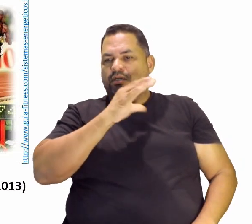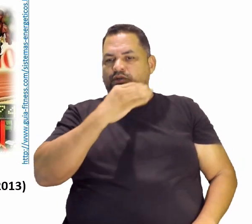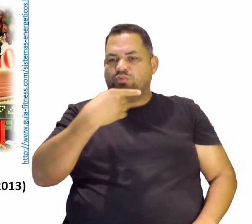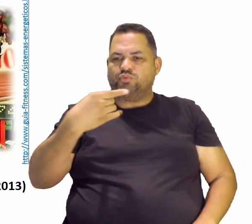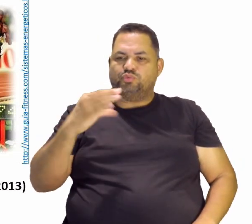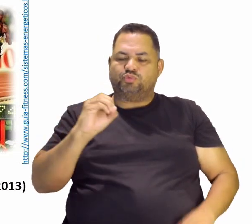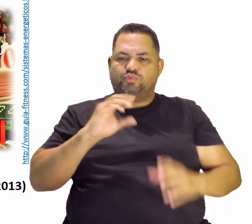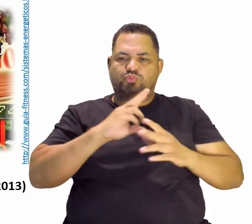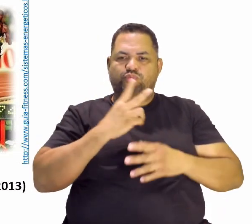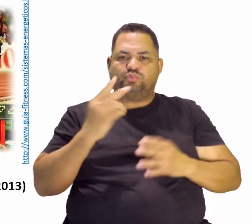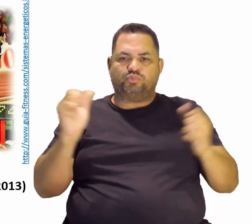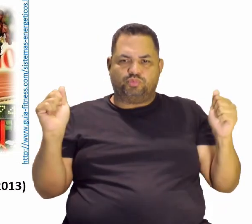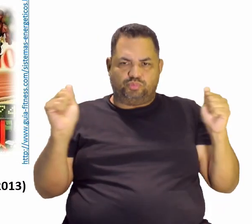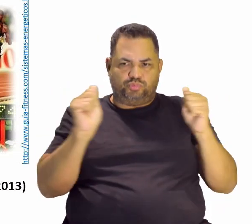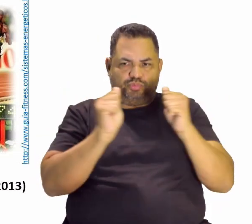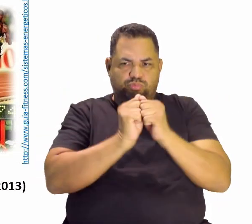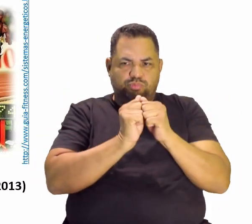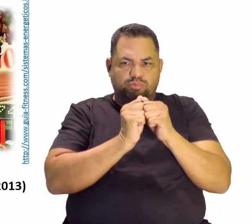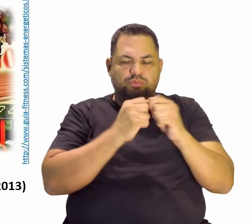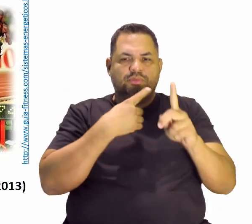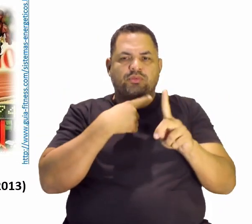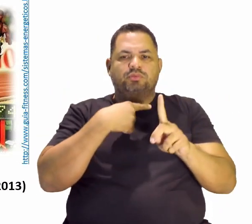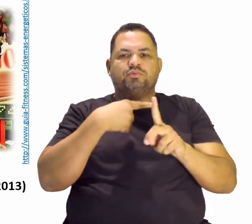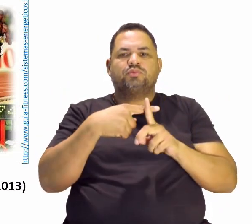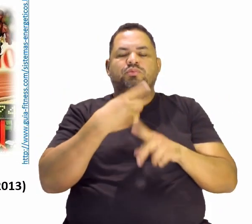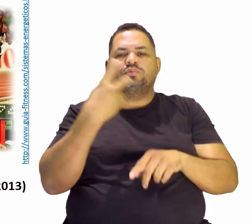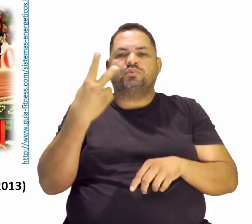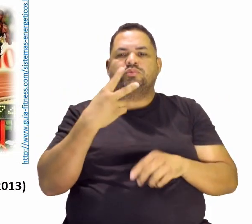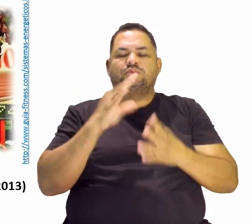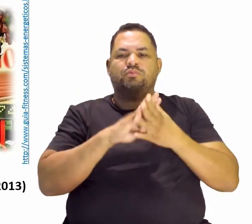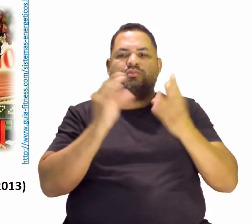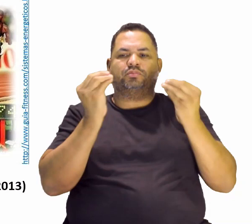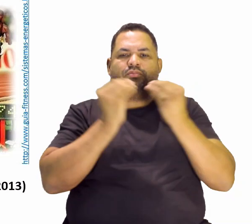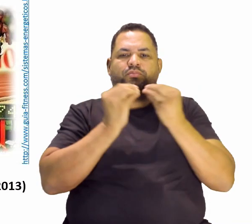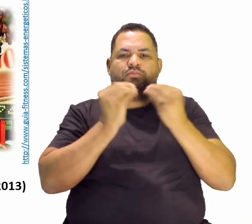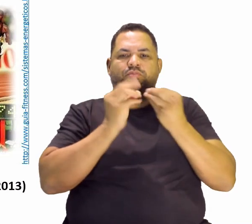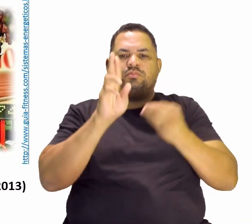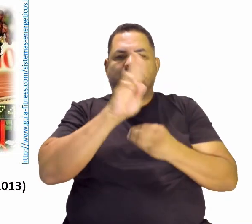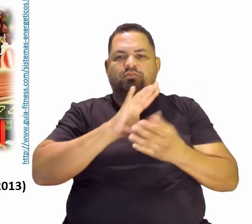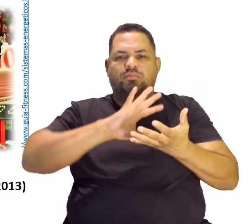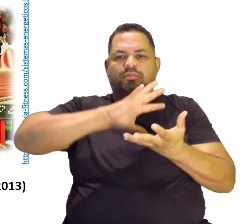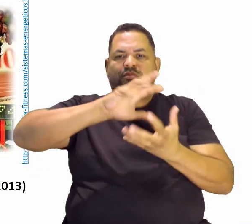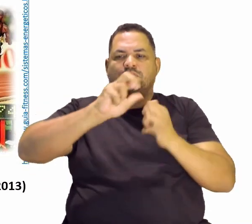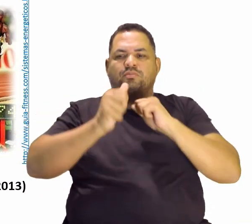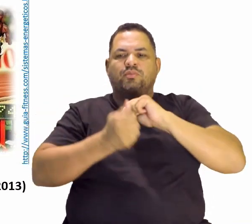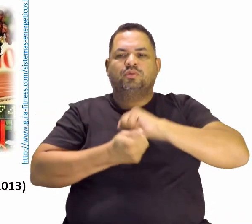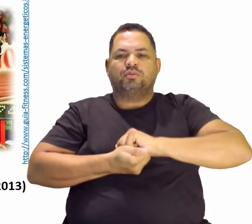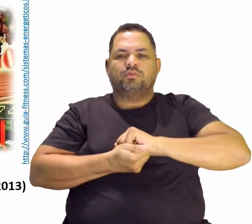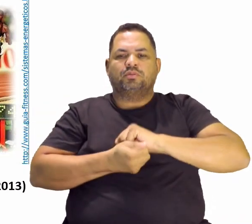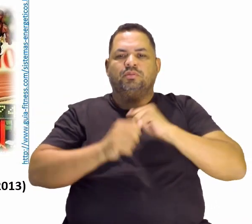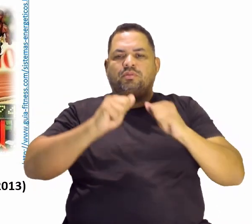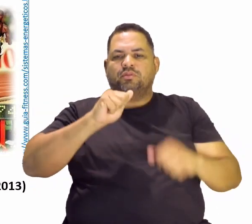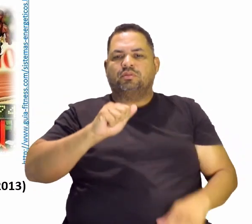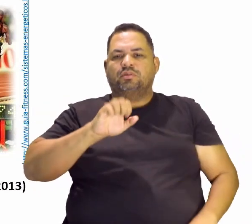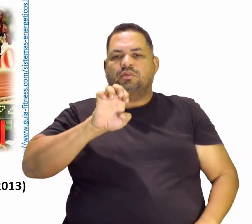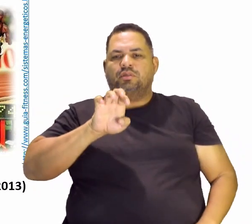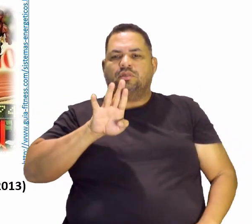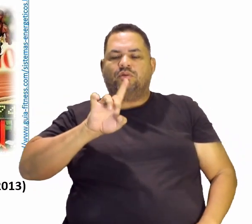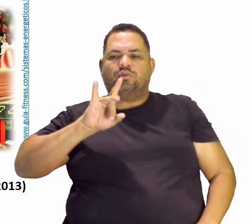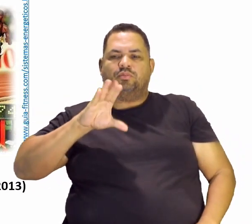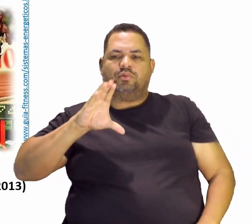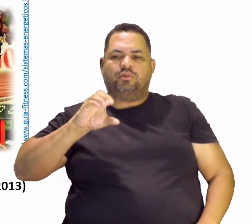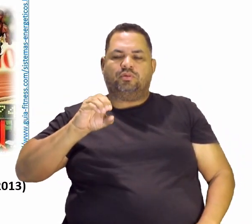duas micromoléculas aí e vai estar utilizando aí do metabolismo aeróbio. Então aqui eu tenho a presença